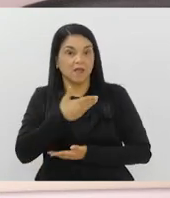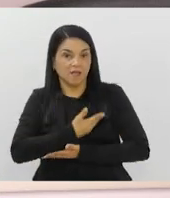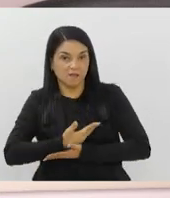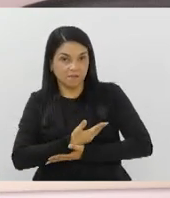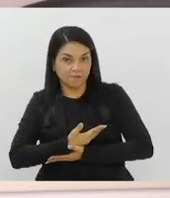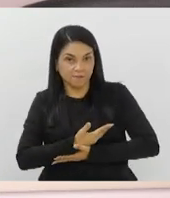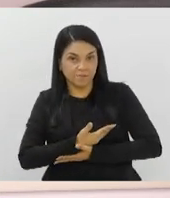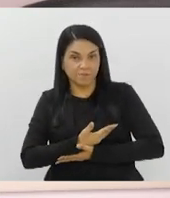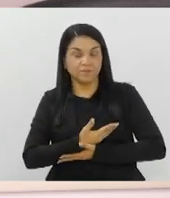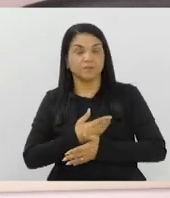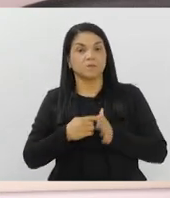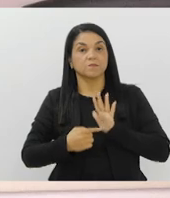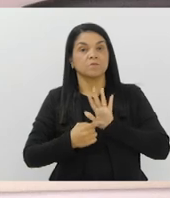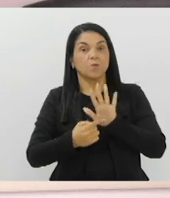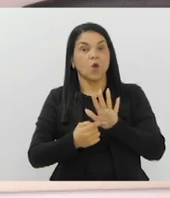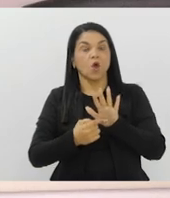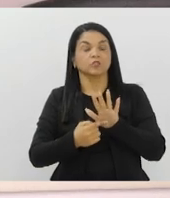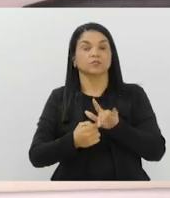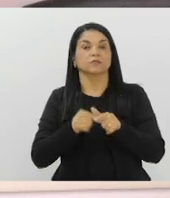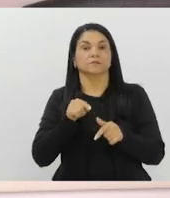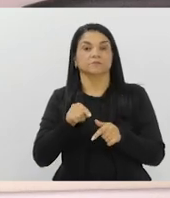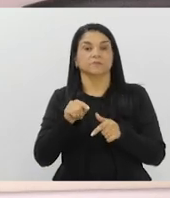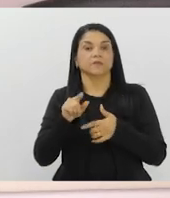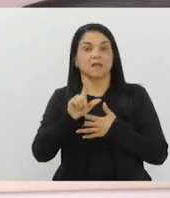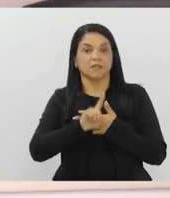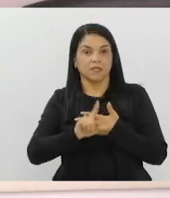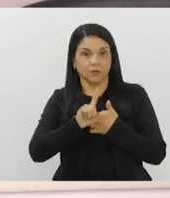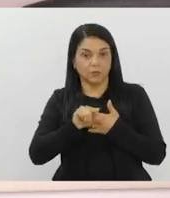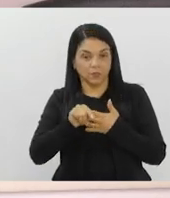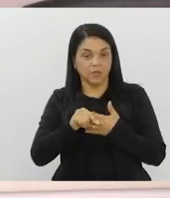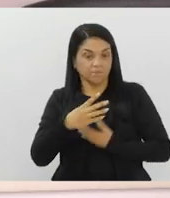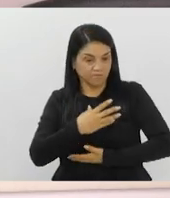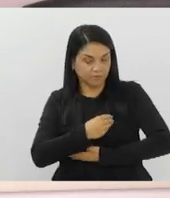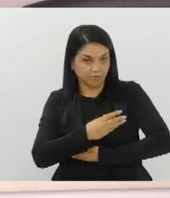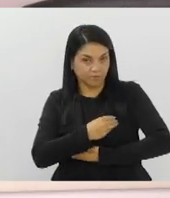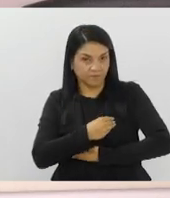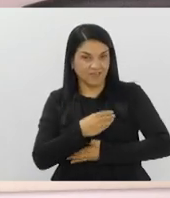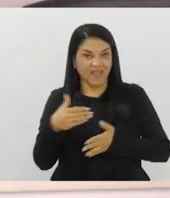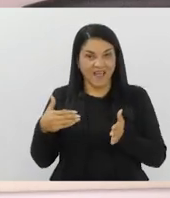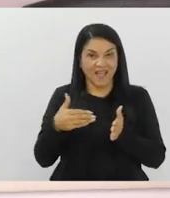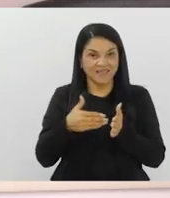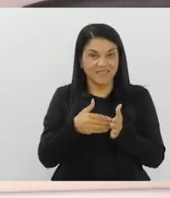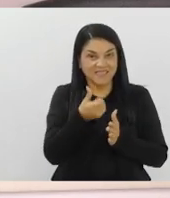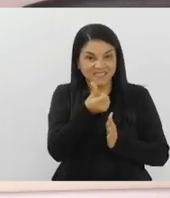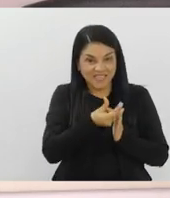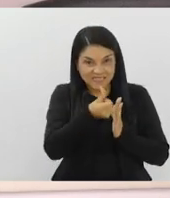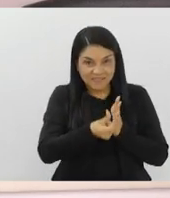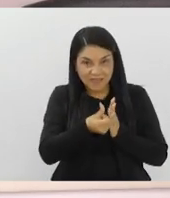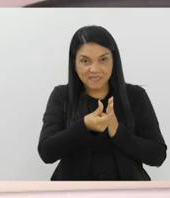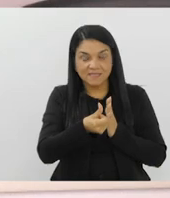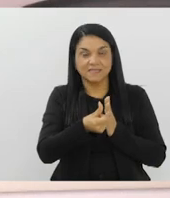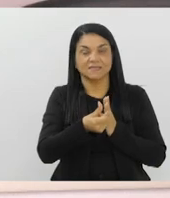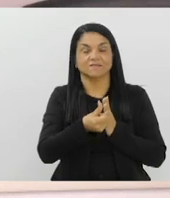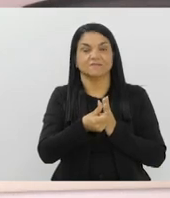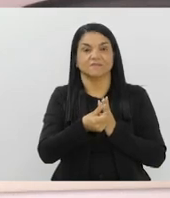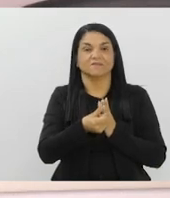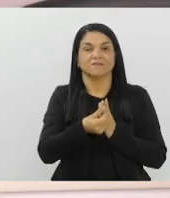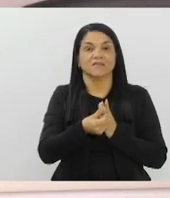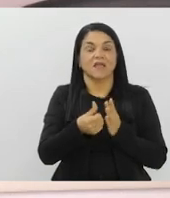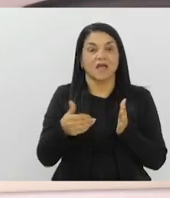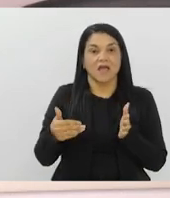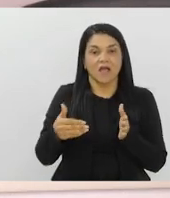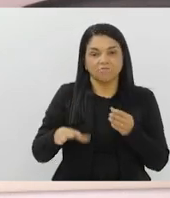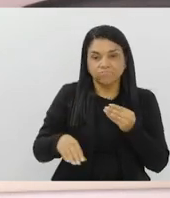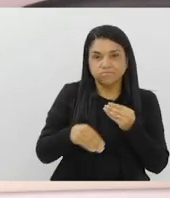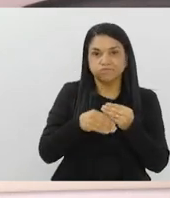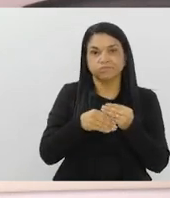literatura nos mostra que uma criança em aleitamento materno, pelo menos até o sexto mês de vida e complementada até os 2 anos de